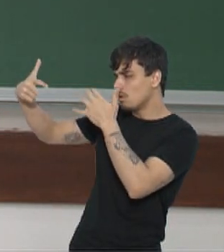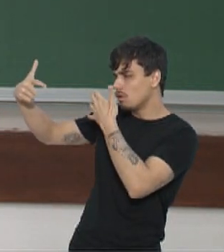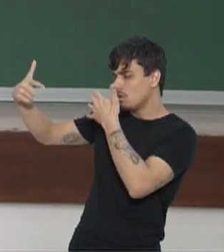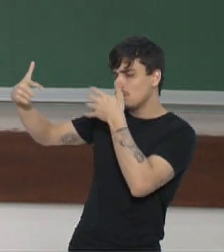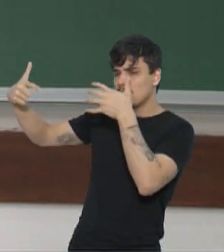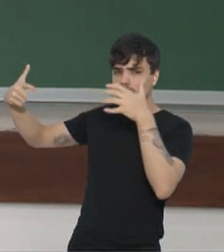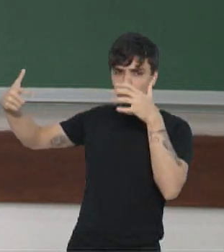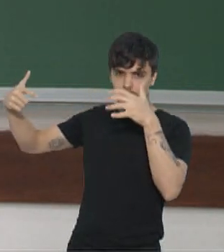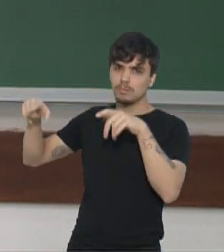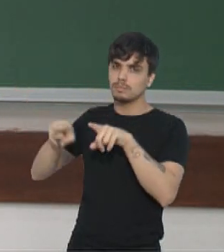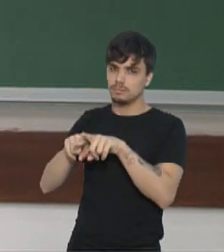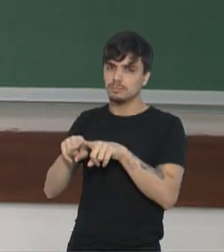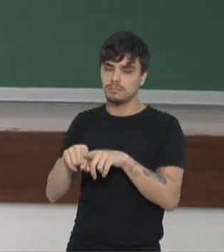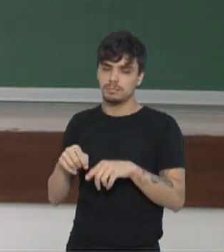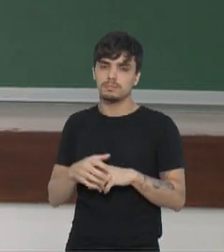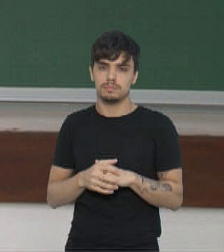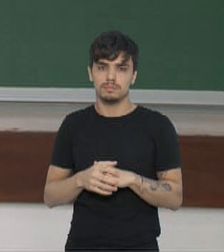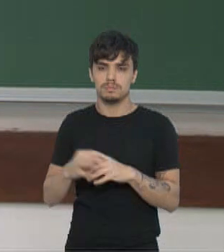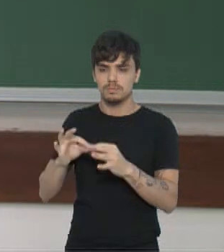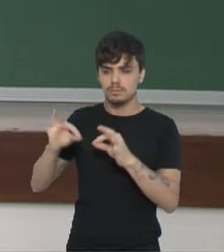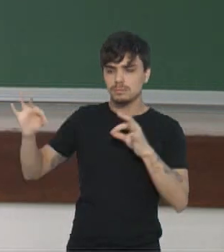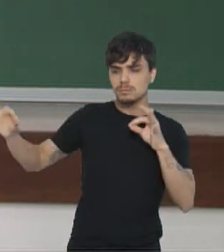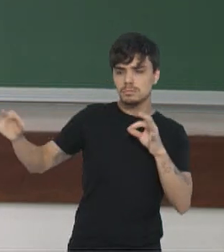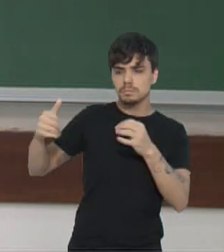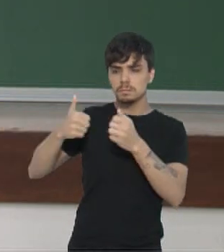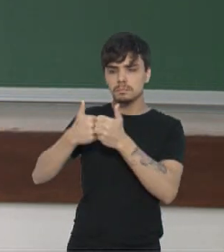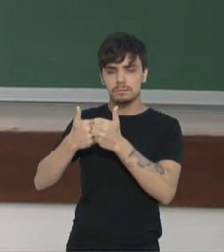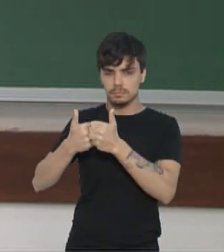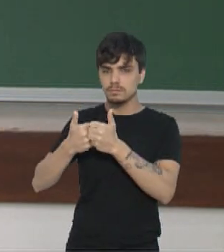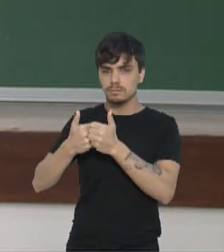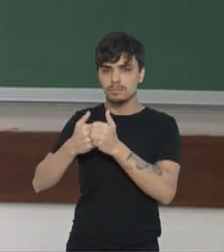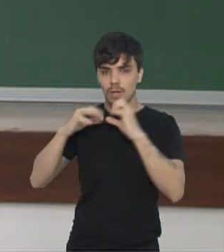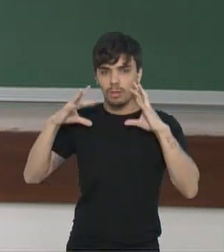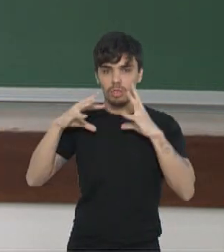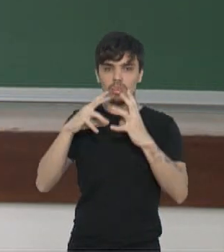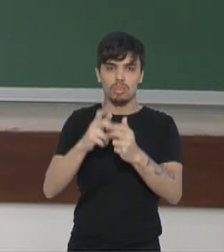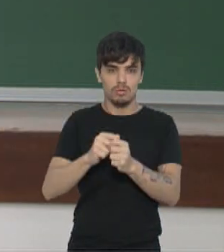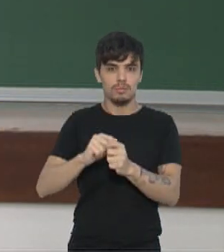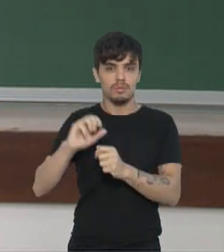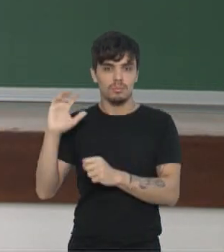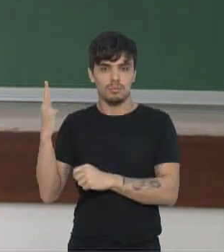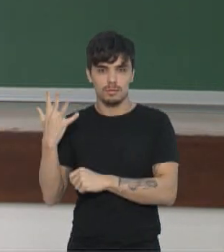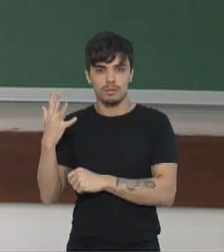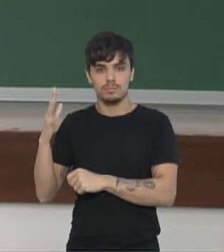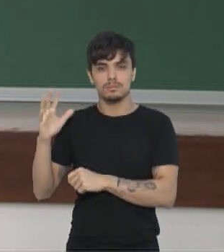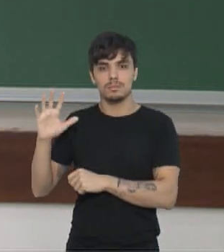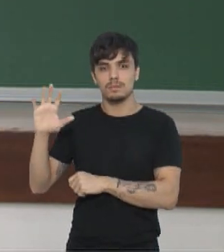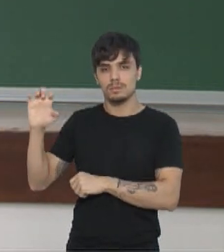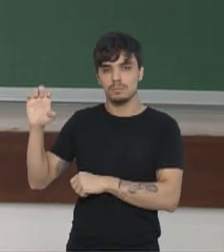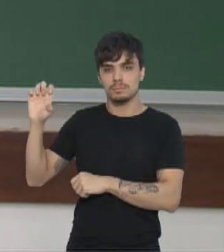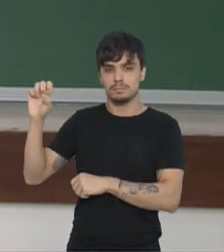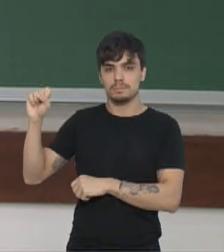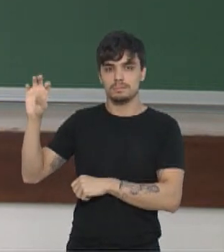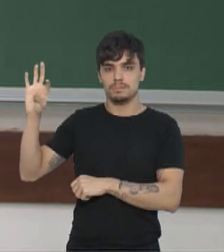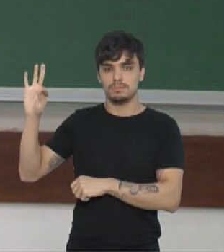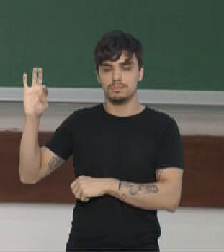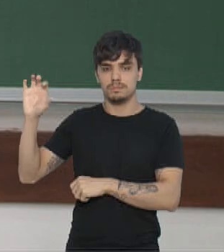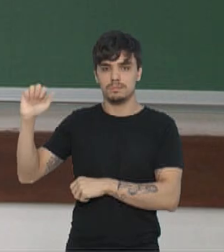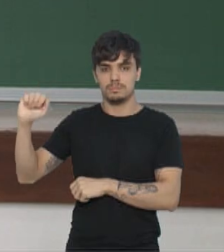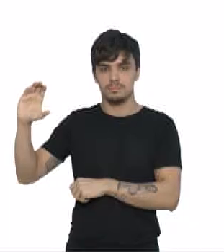face para o Sol, mais distante, mais perto. Então, tudo isso está gerando as estações.